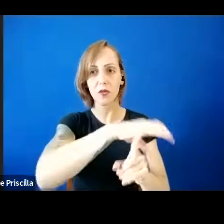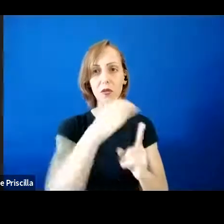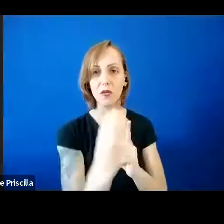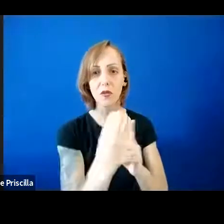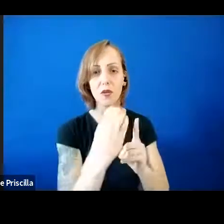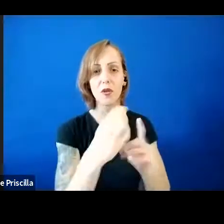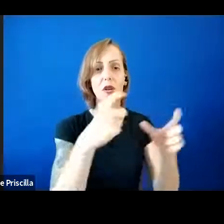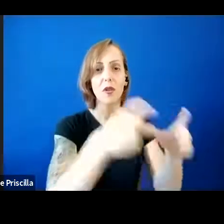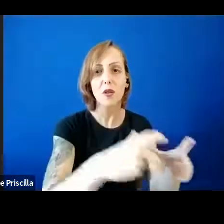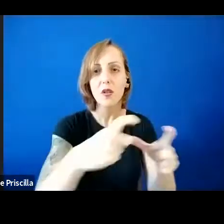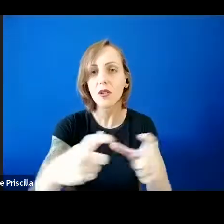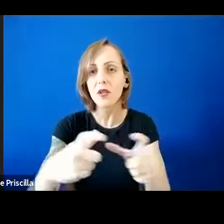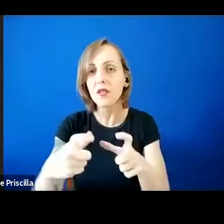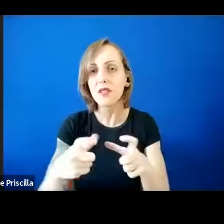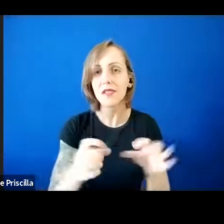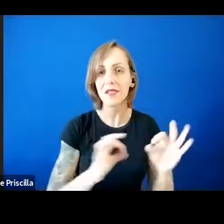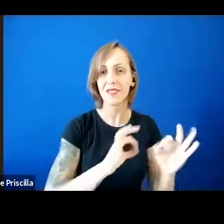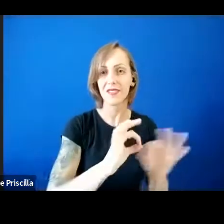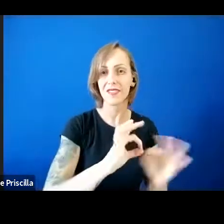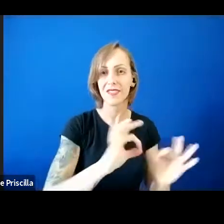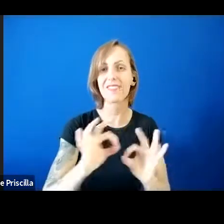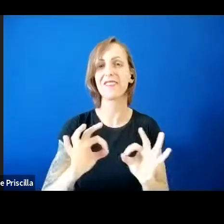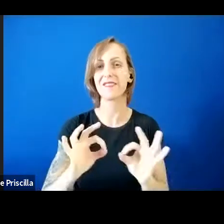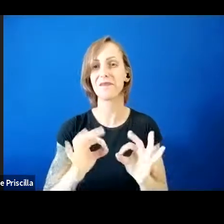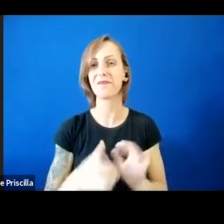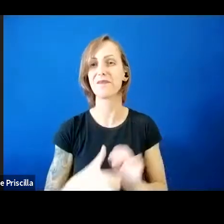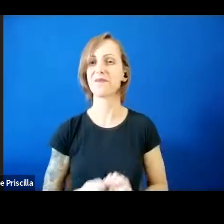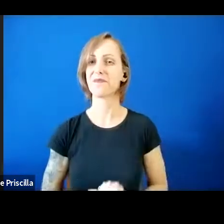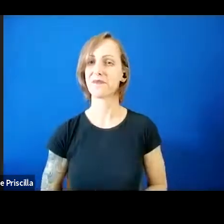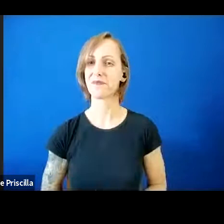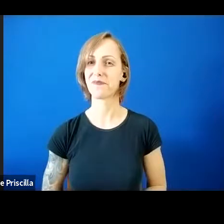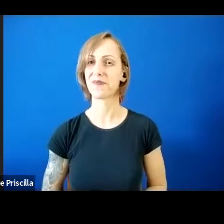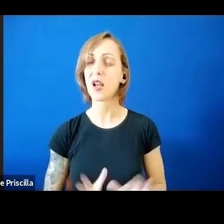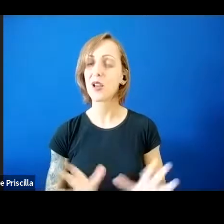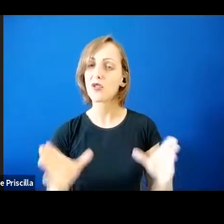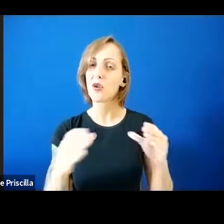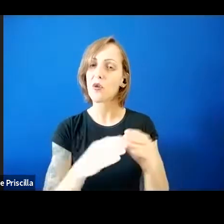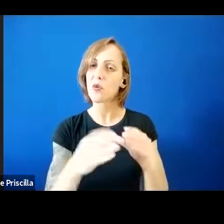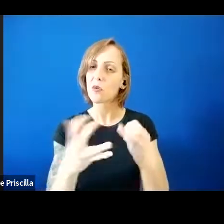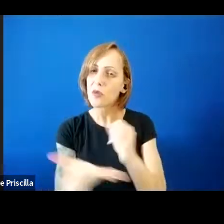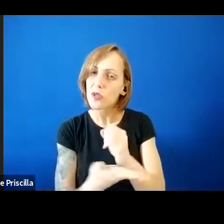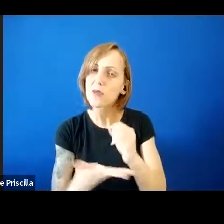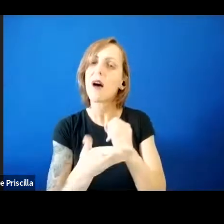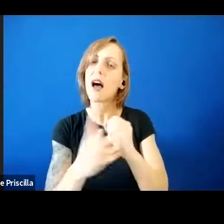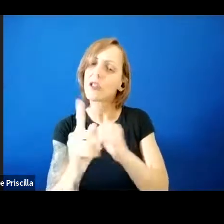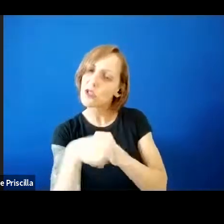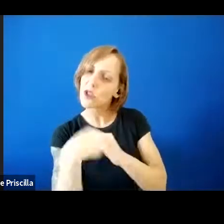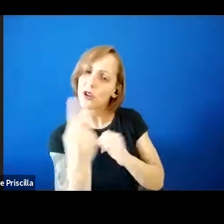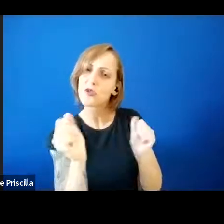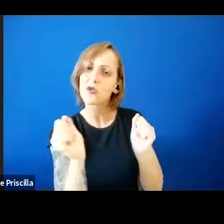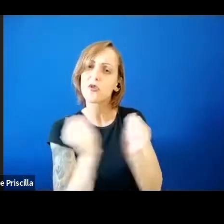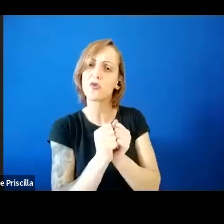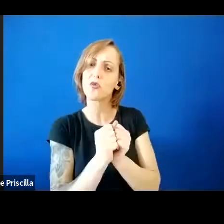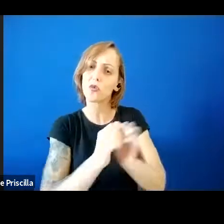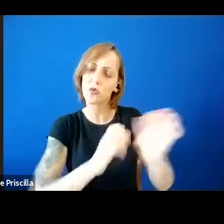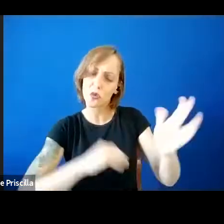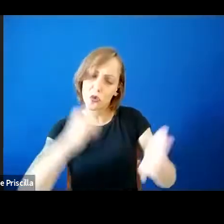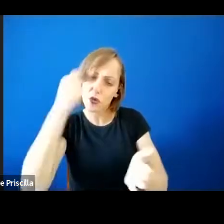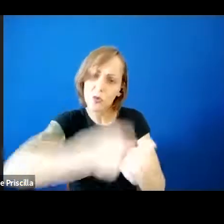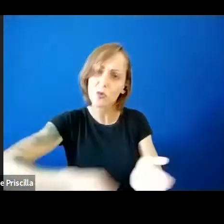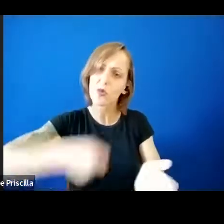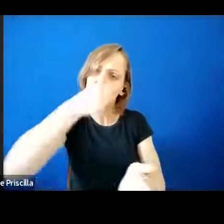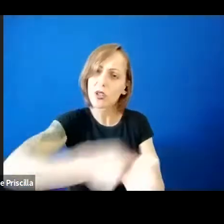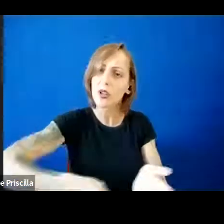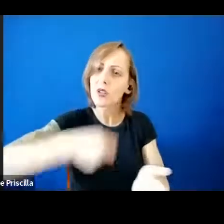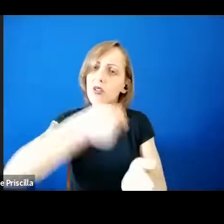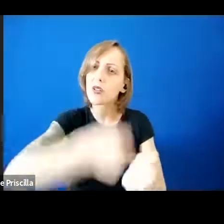começando organizando os nossos grupos de base, que a gente conseguiu com muita luta, com muita organização, a gente conseguiu os